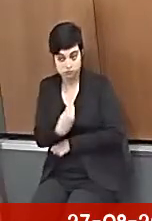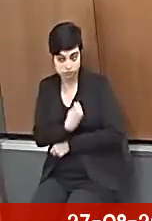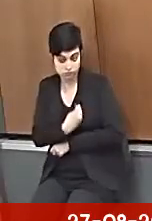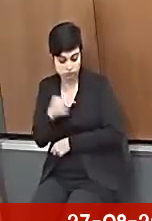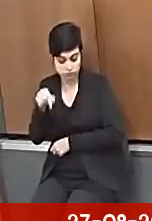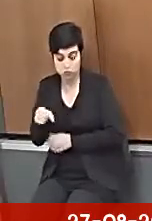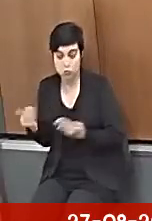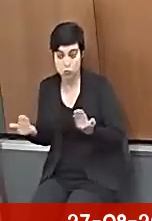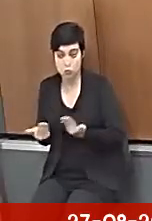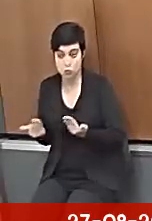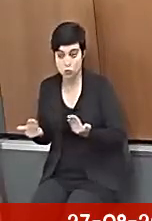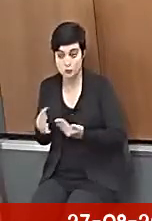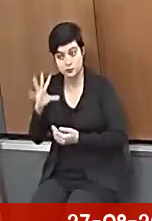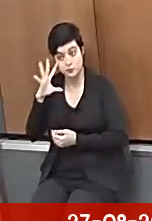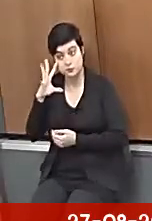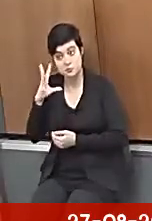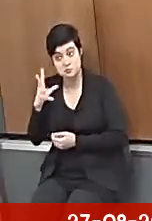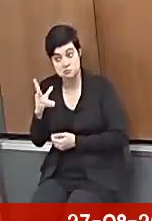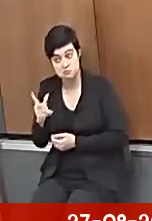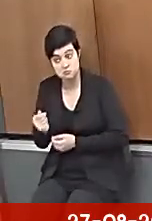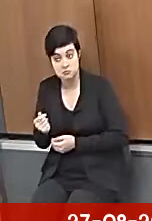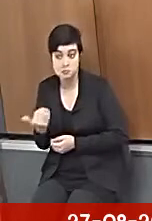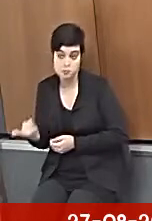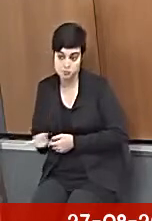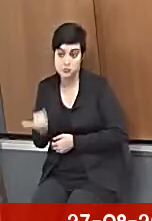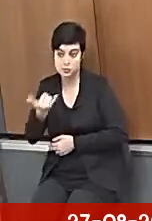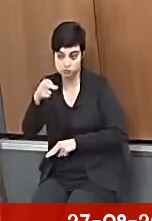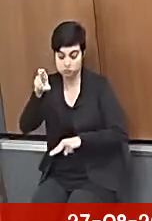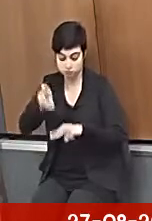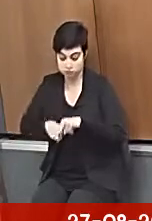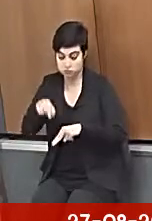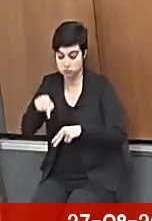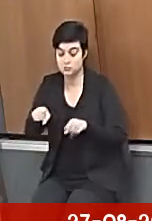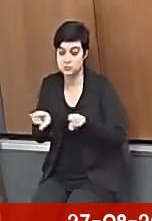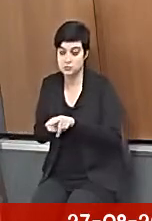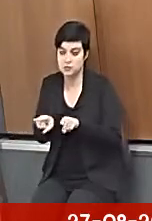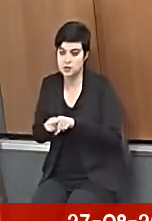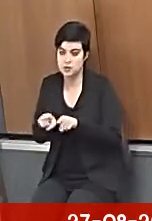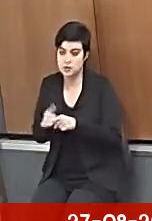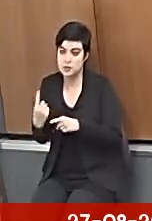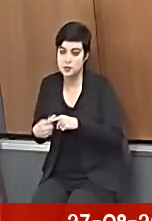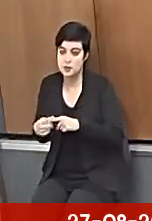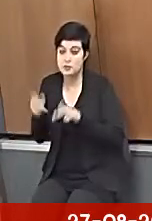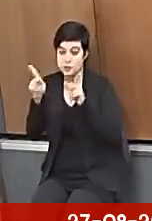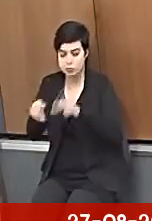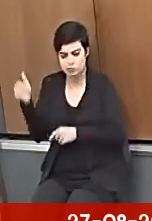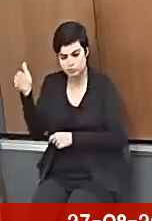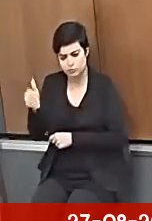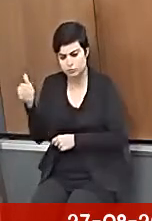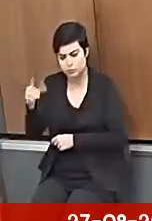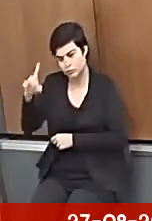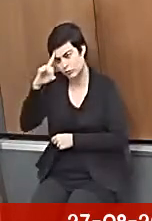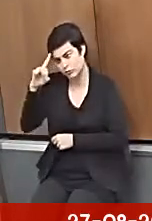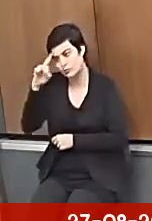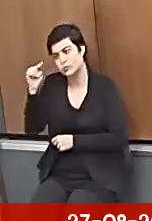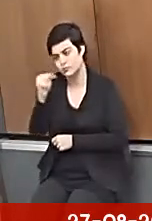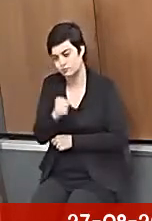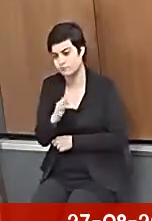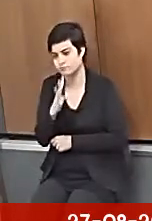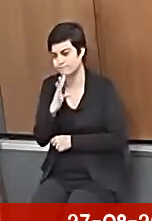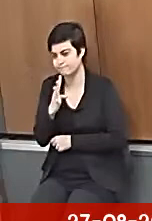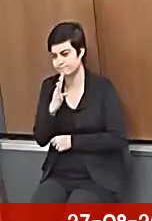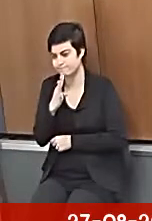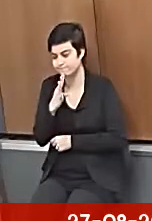acho até que poderia estar sentado aqui também porque é uma pessoa que está sempre no dia a dia e ele